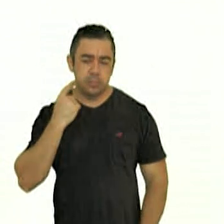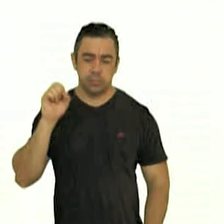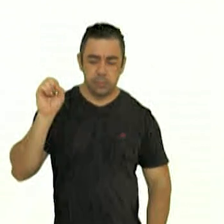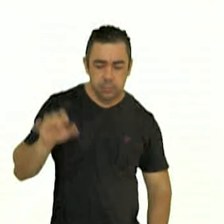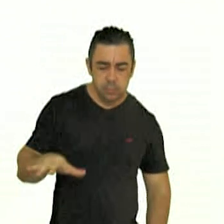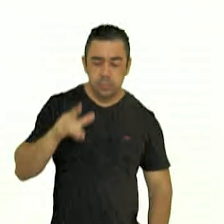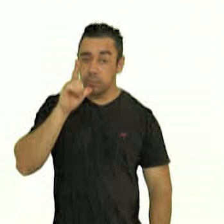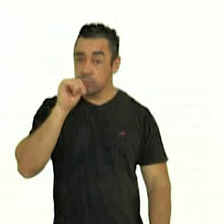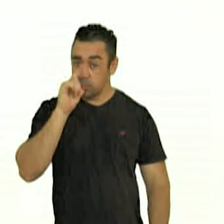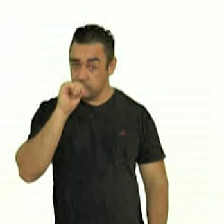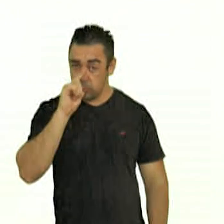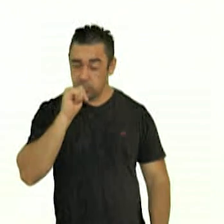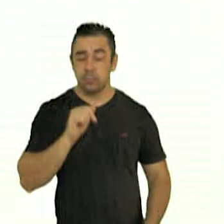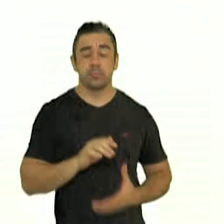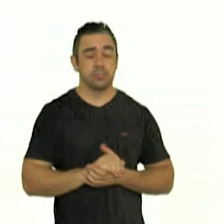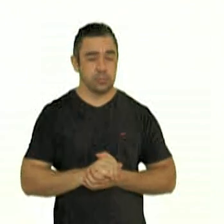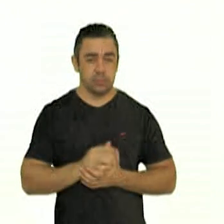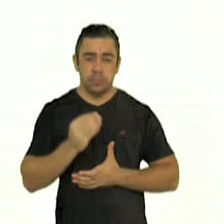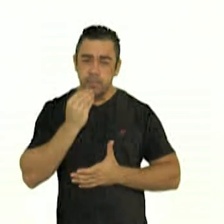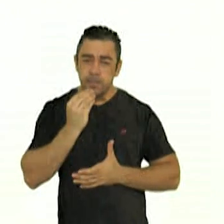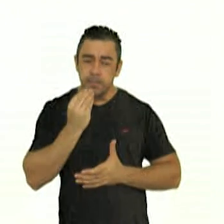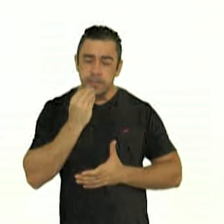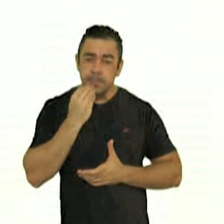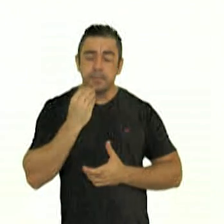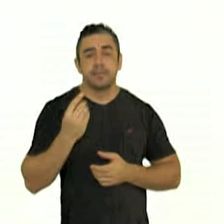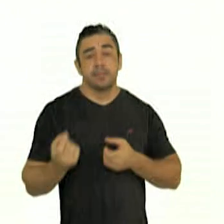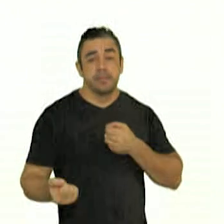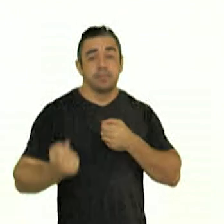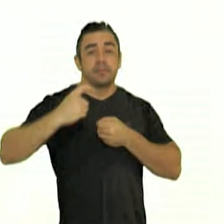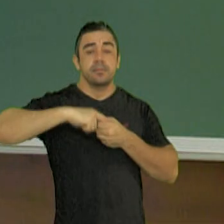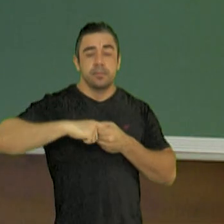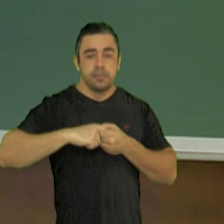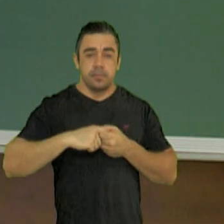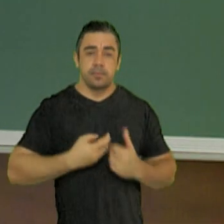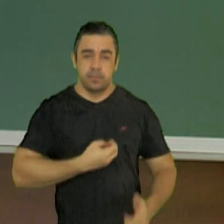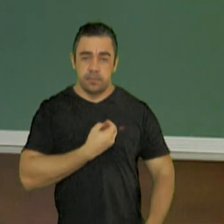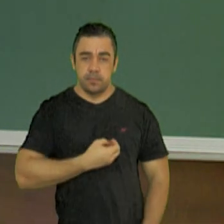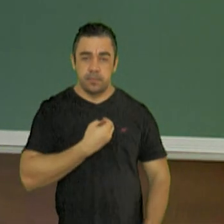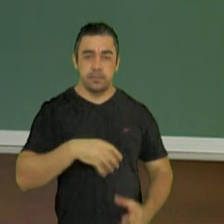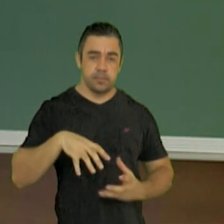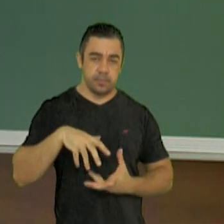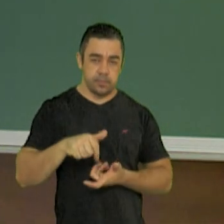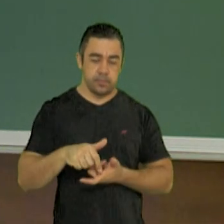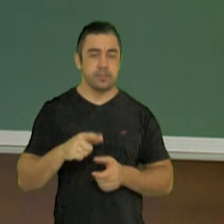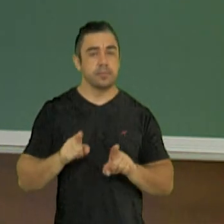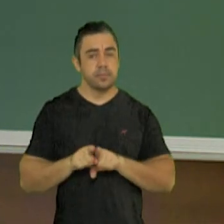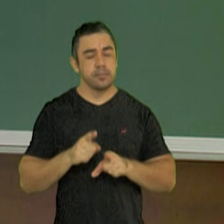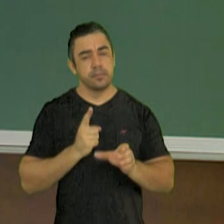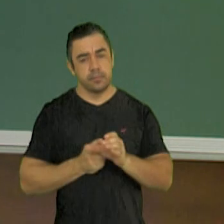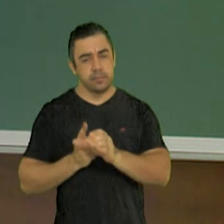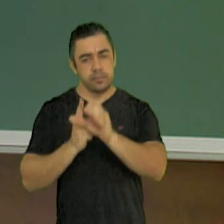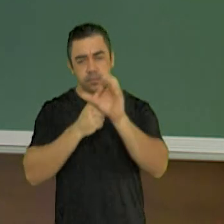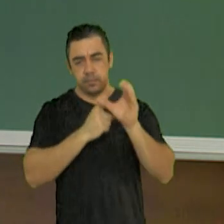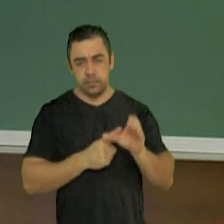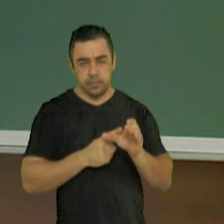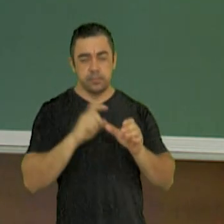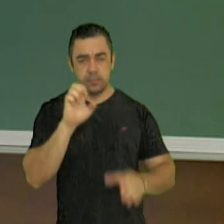recursos hídricos. Então, trazer uma realidade para a população, para as cidades europeias, dentro